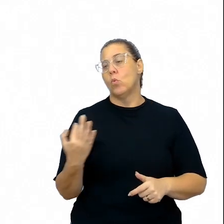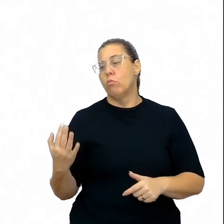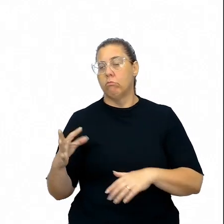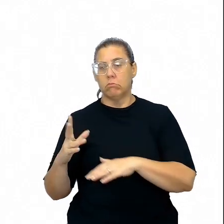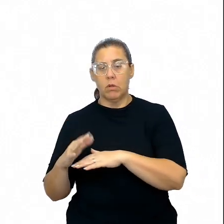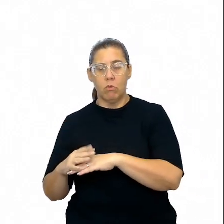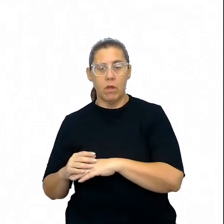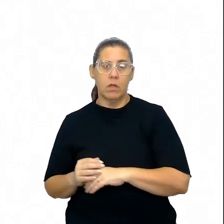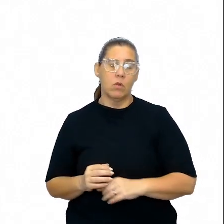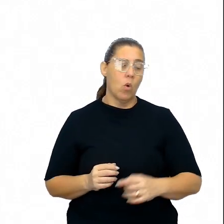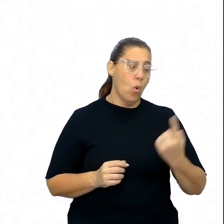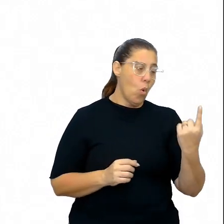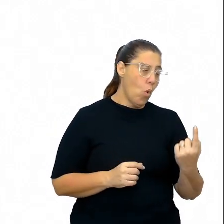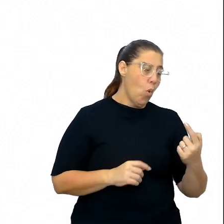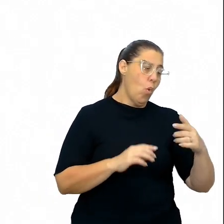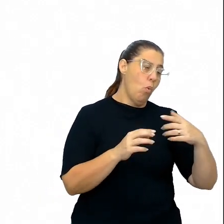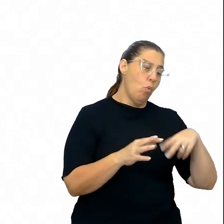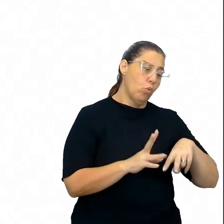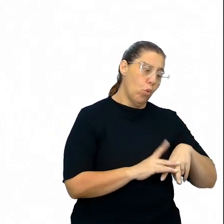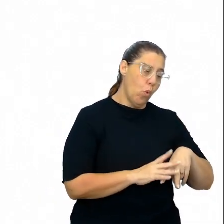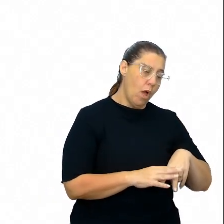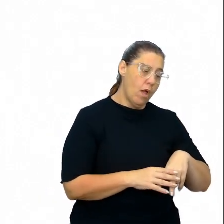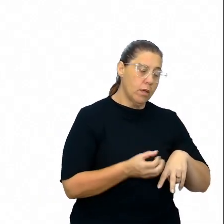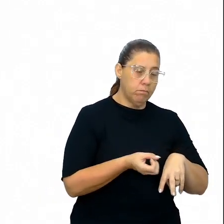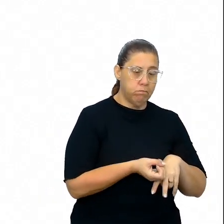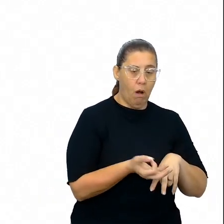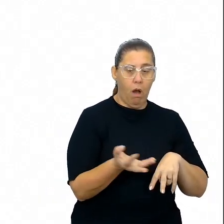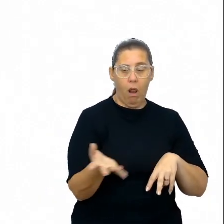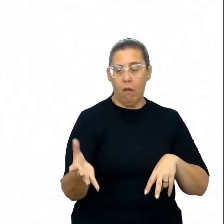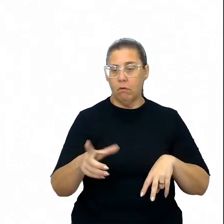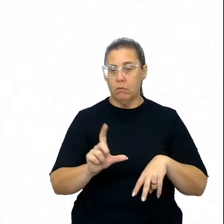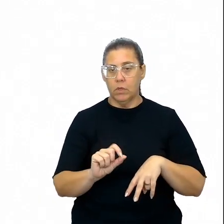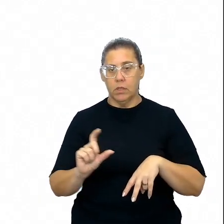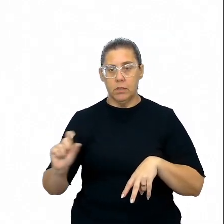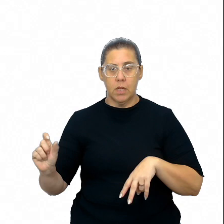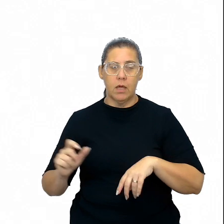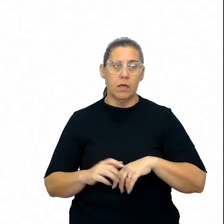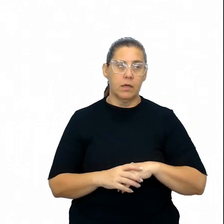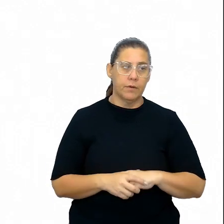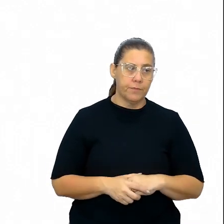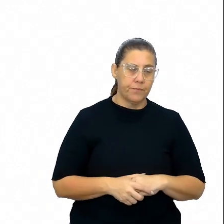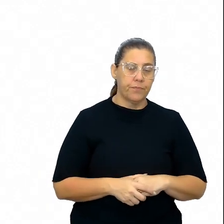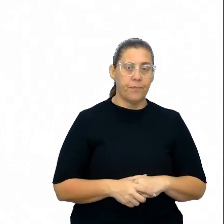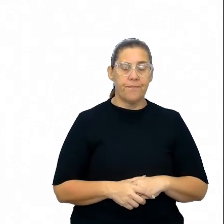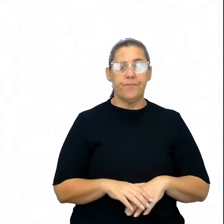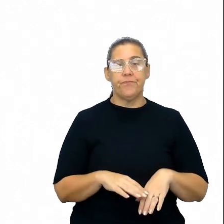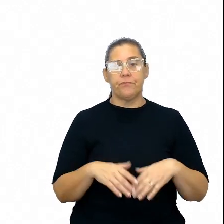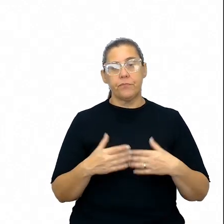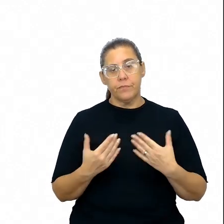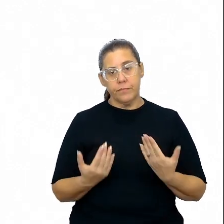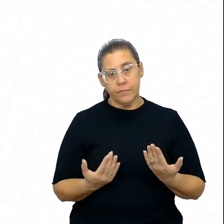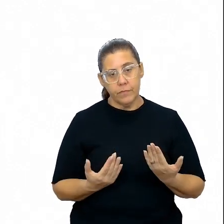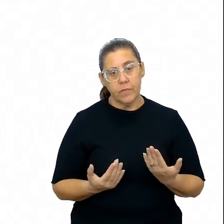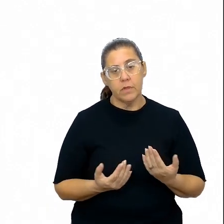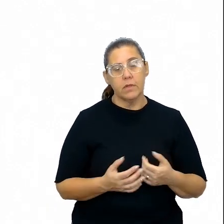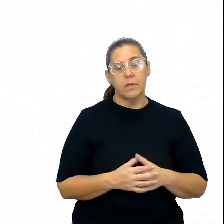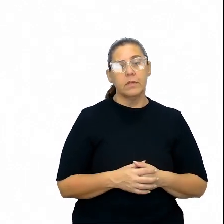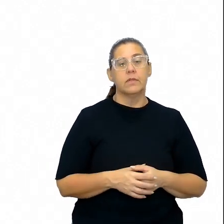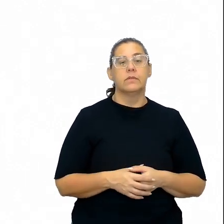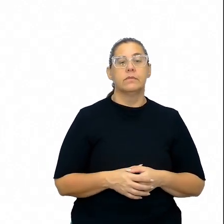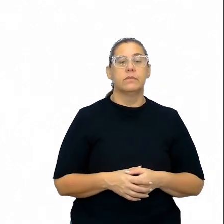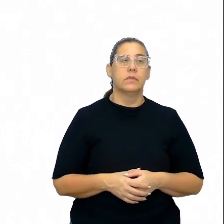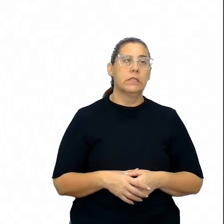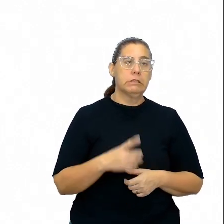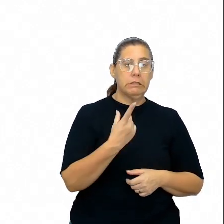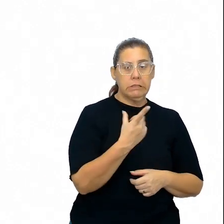um infectado transmite para outros 100. Olha que legal, a gente estava usando a razão. 1 para cada 100. Então, um infectado fazia 100,